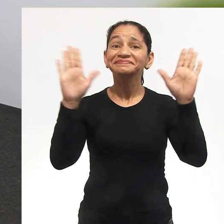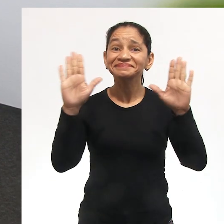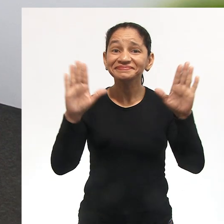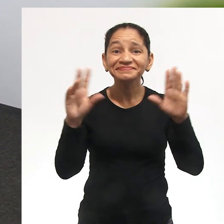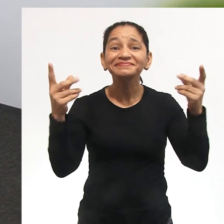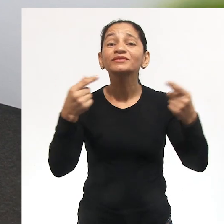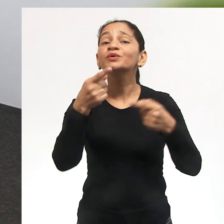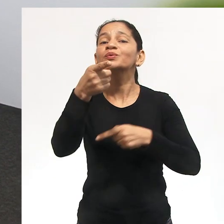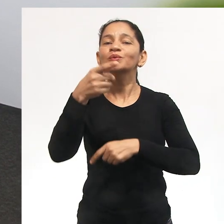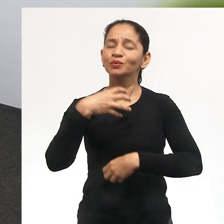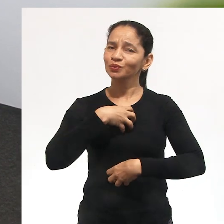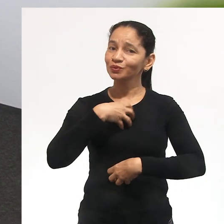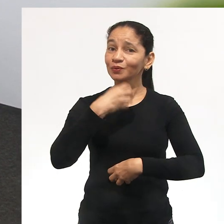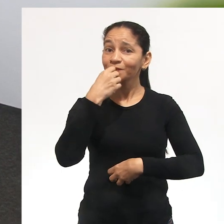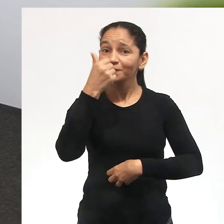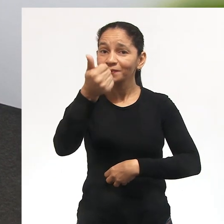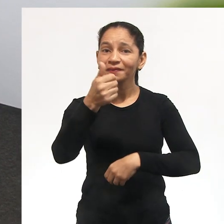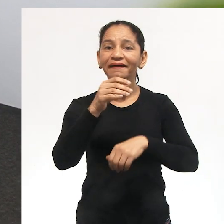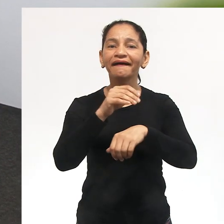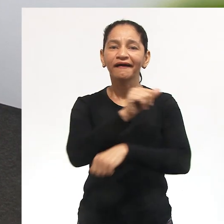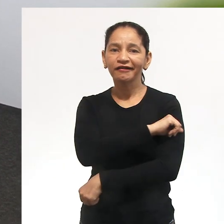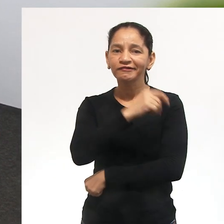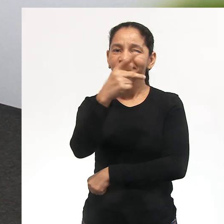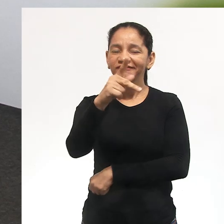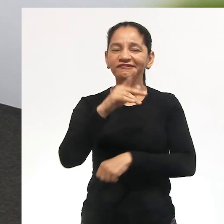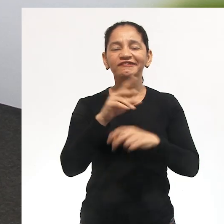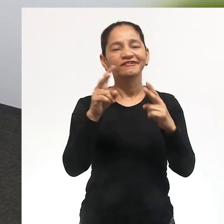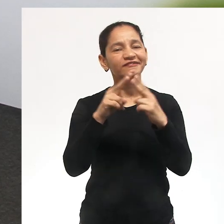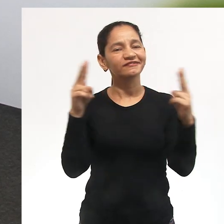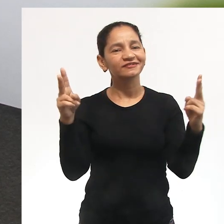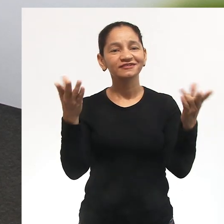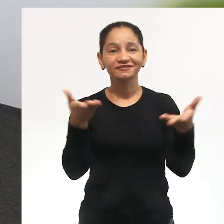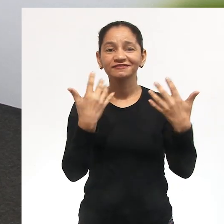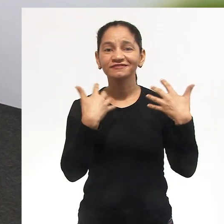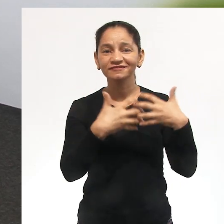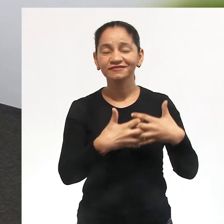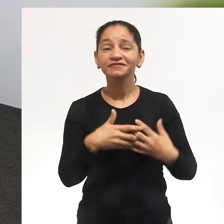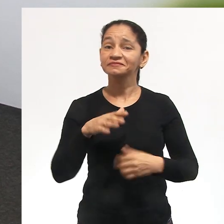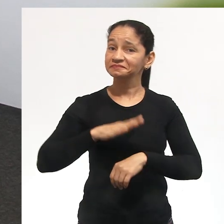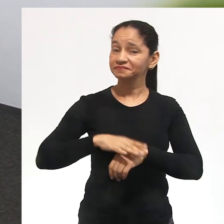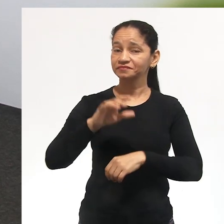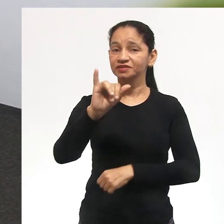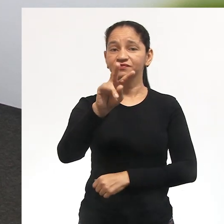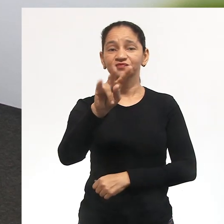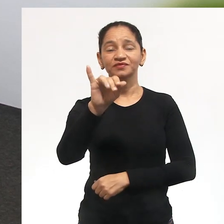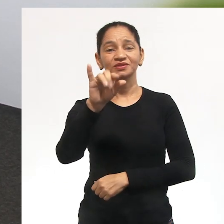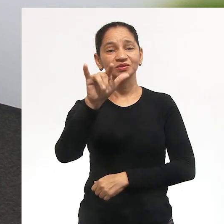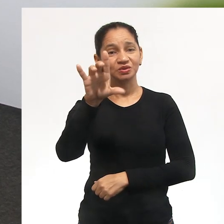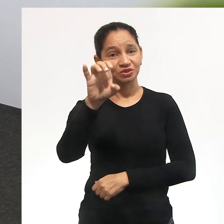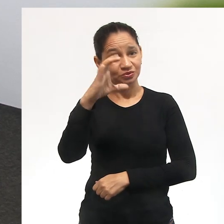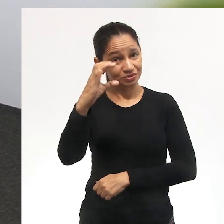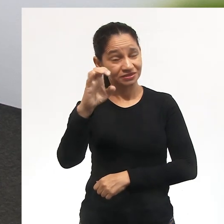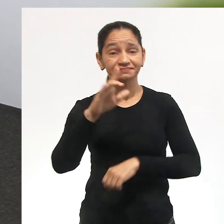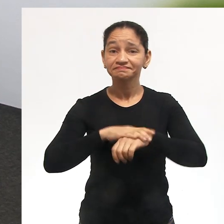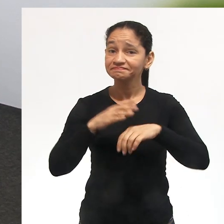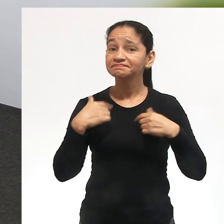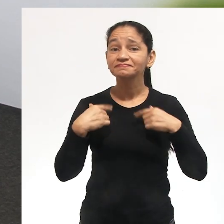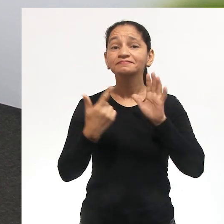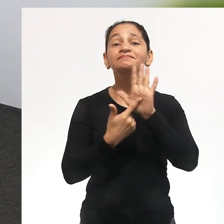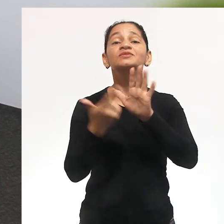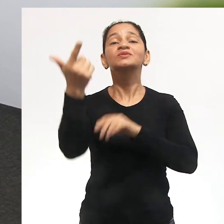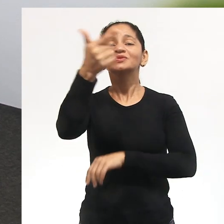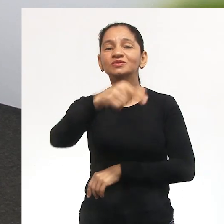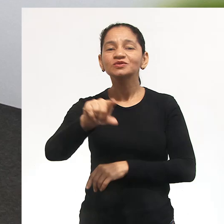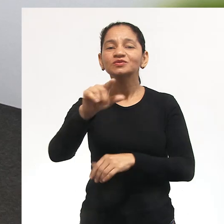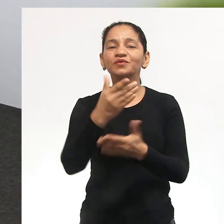Olá, como vai você, estudante dos cursos EAD aqui do Instituto Federal de Rondônia? Eu, Ivanilson Caldeirão, vou apresentar para você